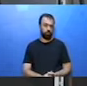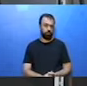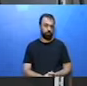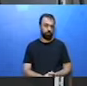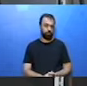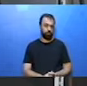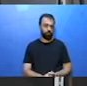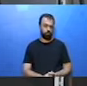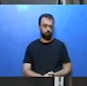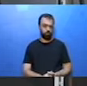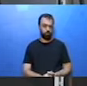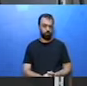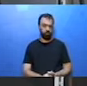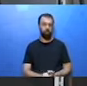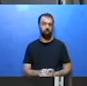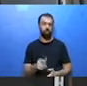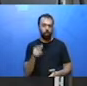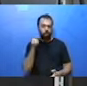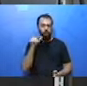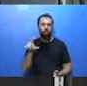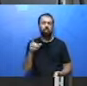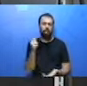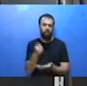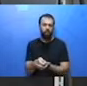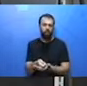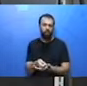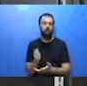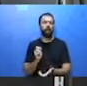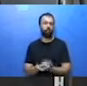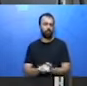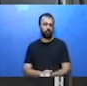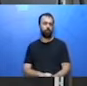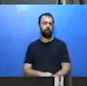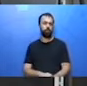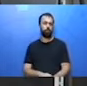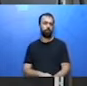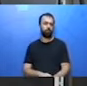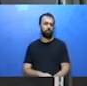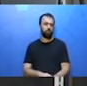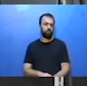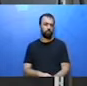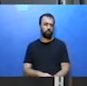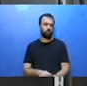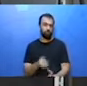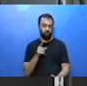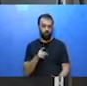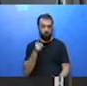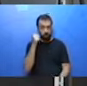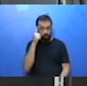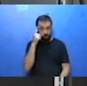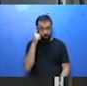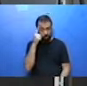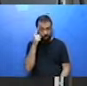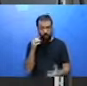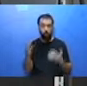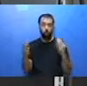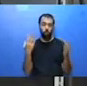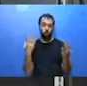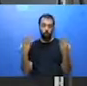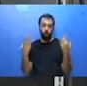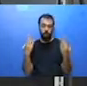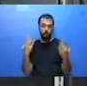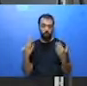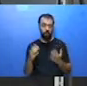no próximo exercício ele quer saber se dá para comprar o livro será que deu então você vai tentar vai comparar as